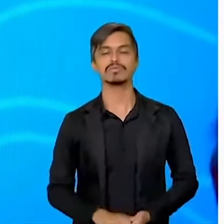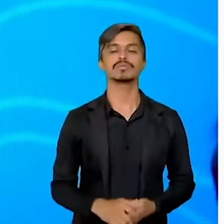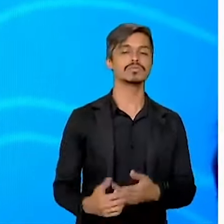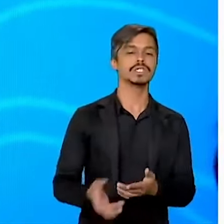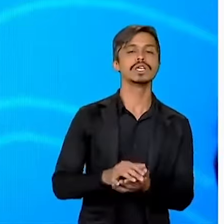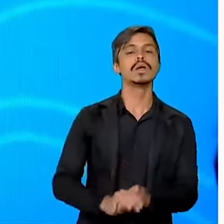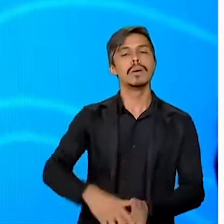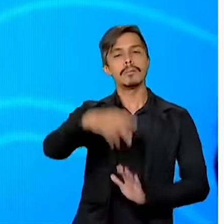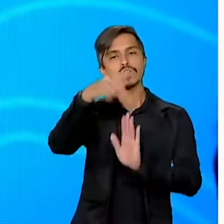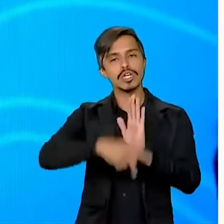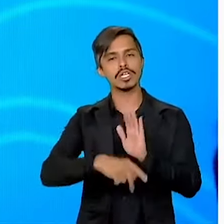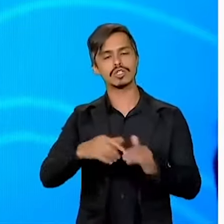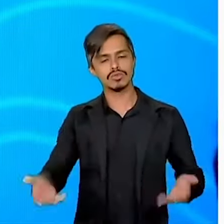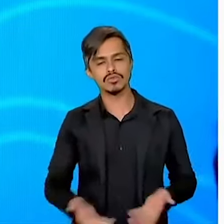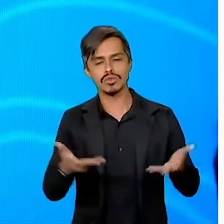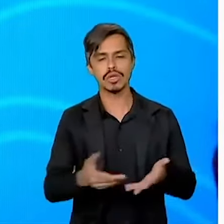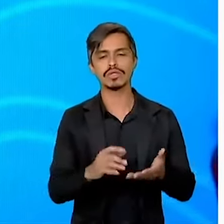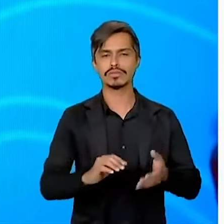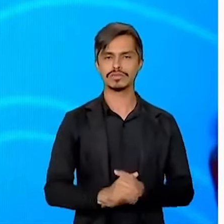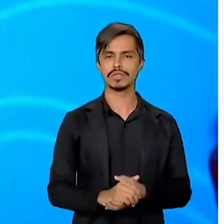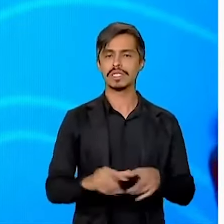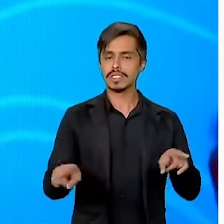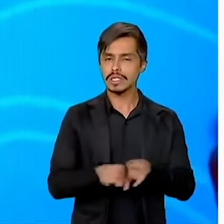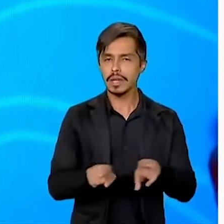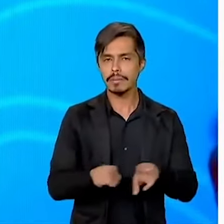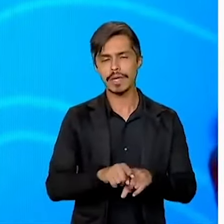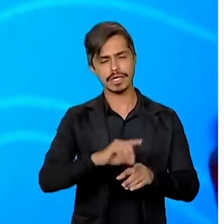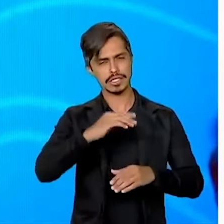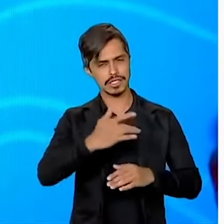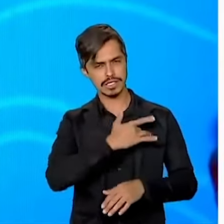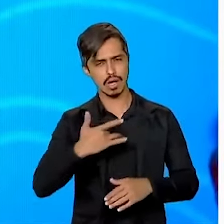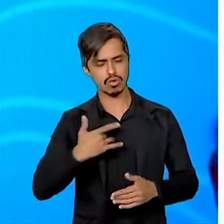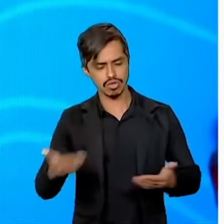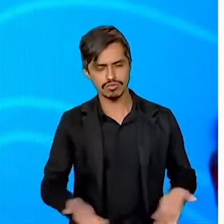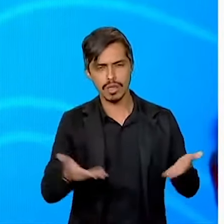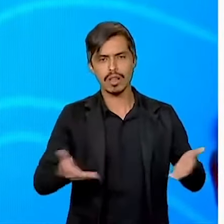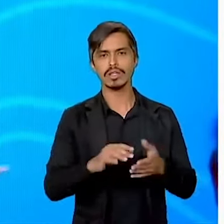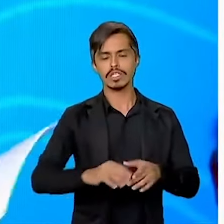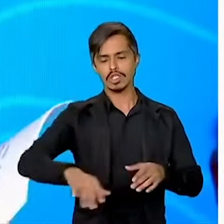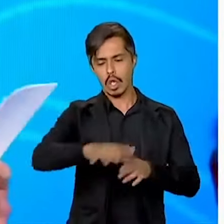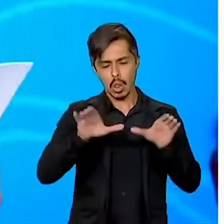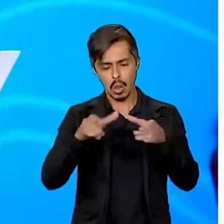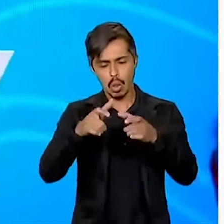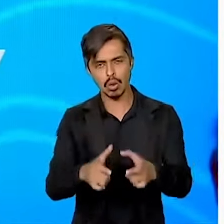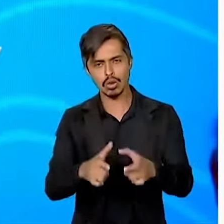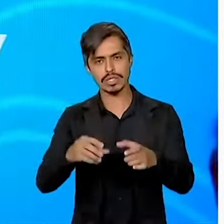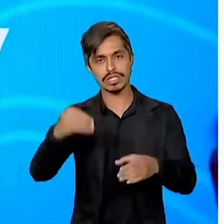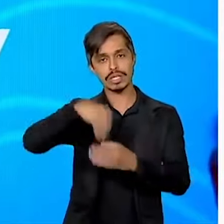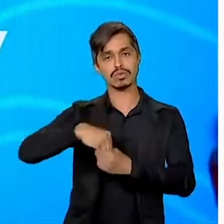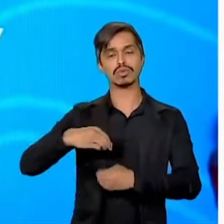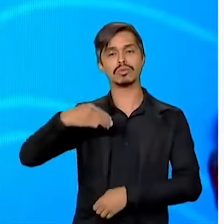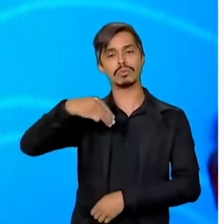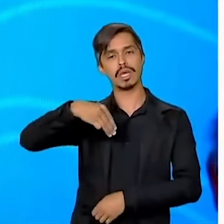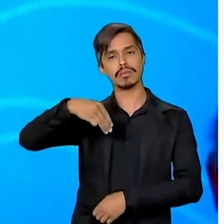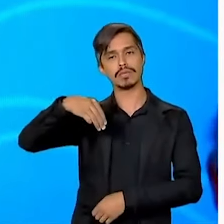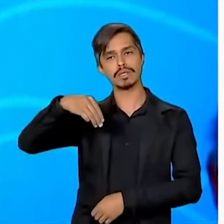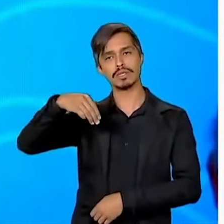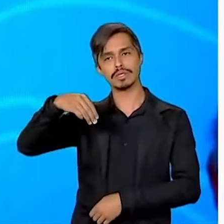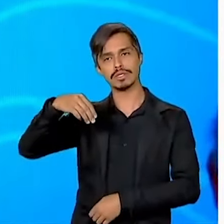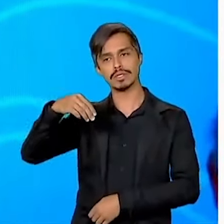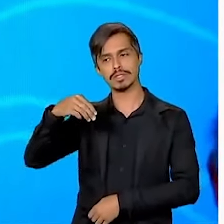Parcerias para o Desenvolvimento Produtivo e o Programa de Desenvolvimento e Inovação Local no Ministério da Saúde.